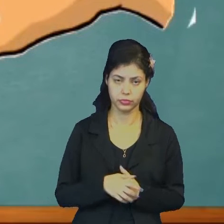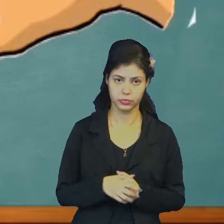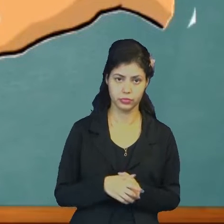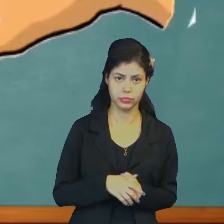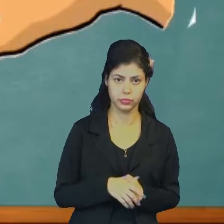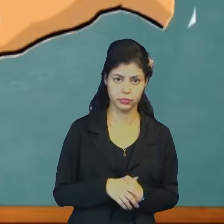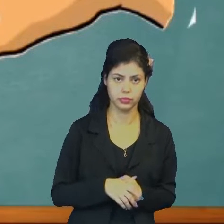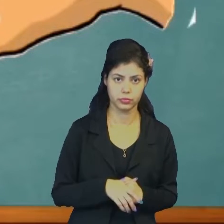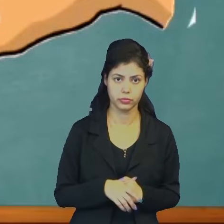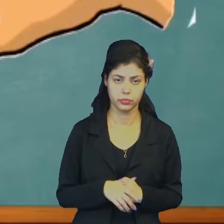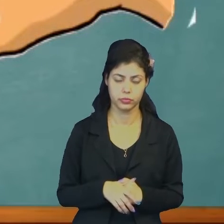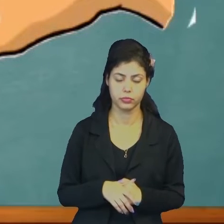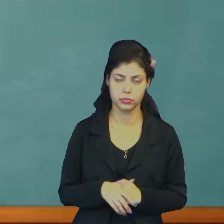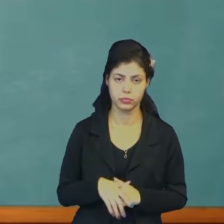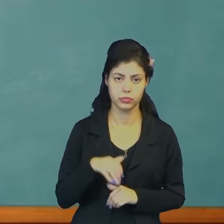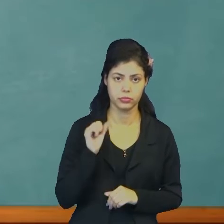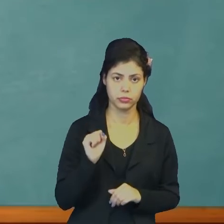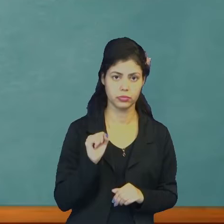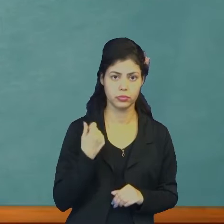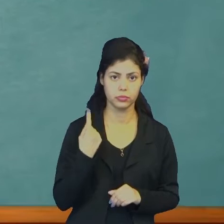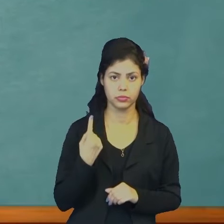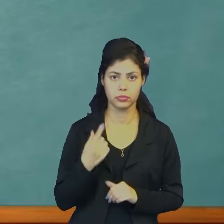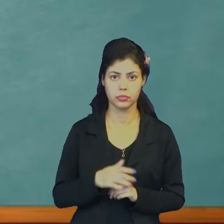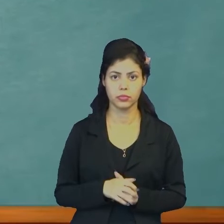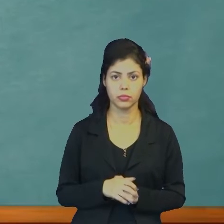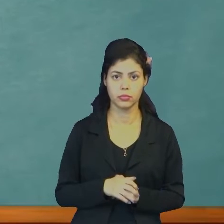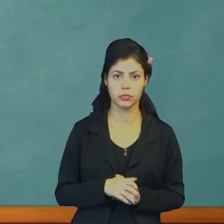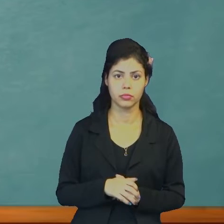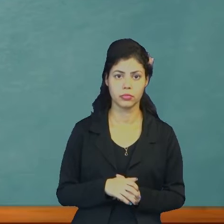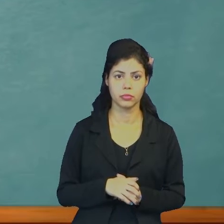Desenho. Então, eu tenho um S só.